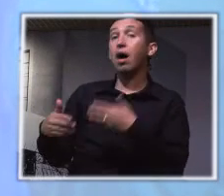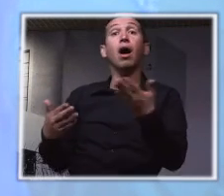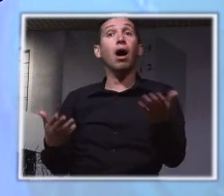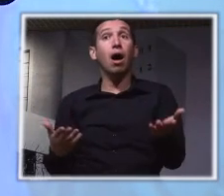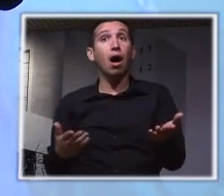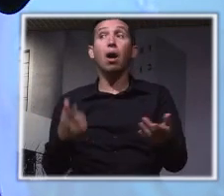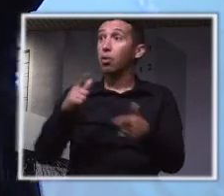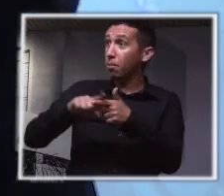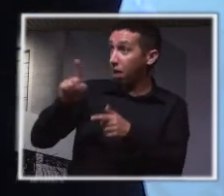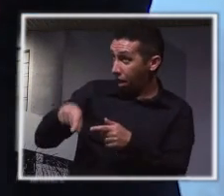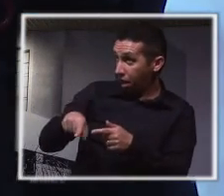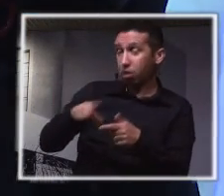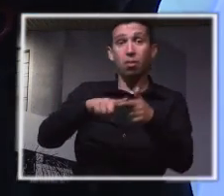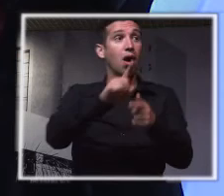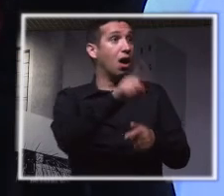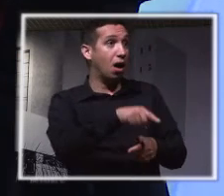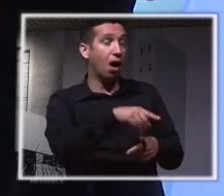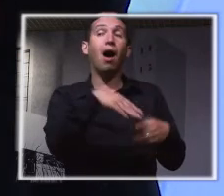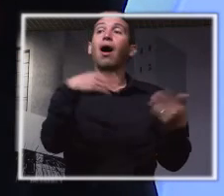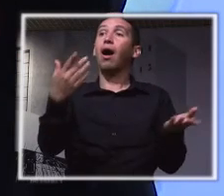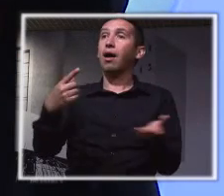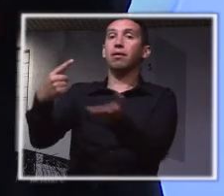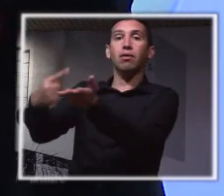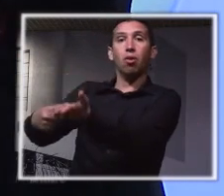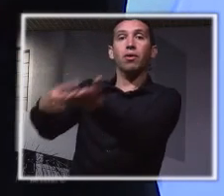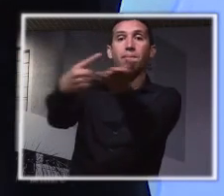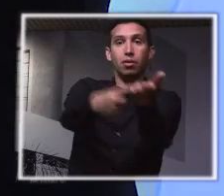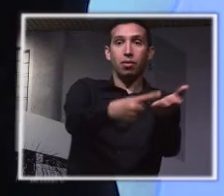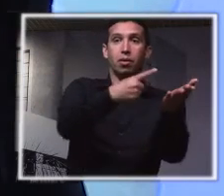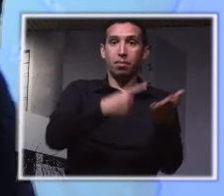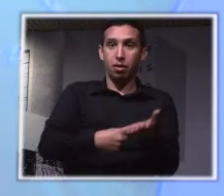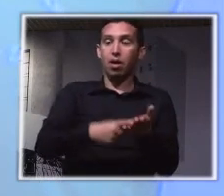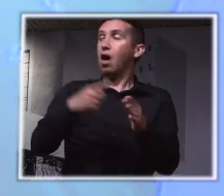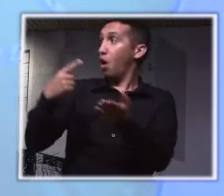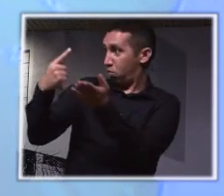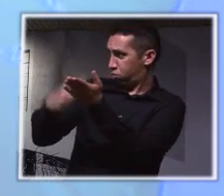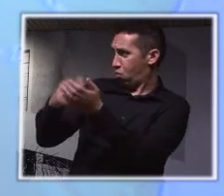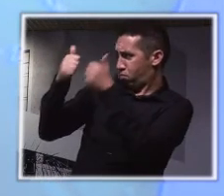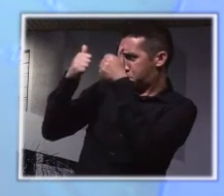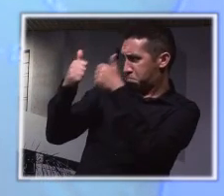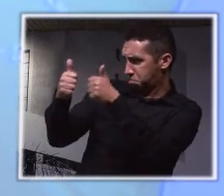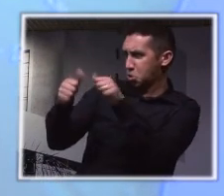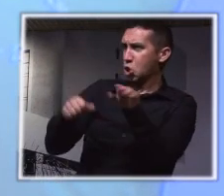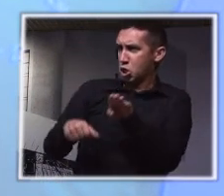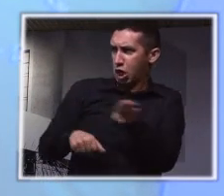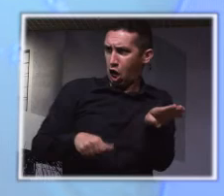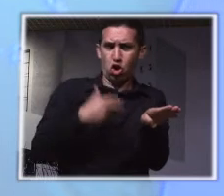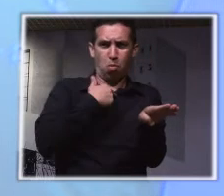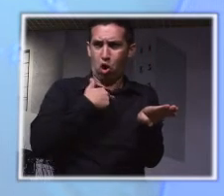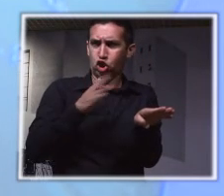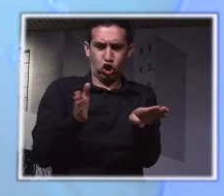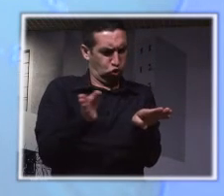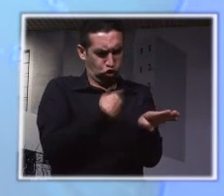rua fazem um pacto com o condutor do caminhão de lixo, para que aqueles carros, então, portanto, não fiquem mais